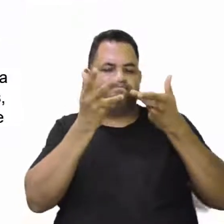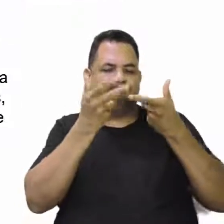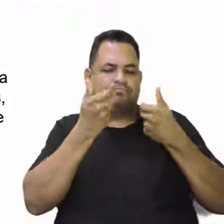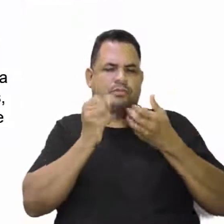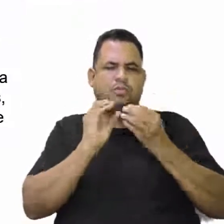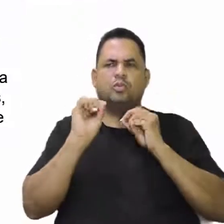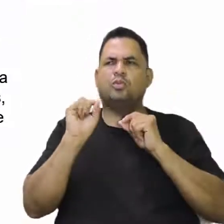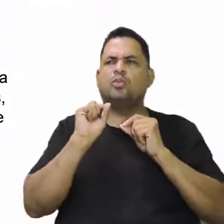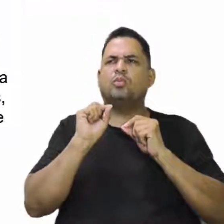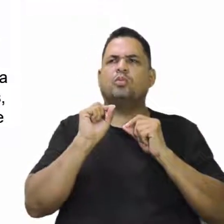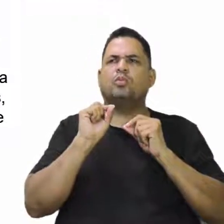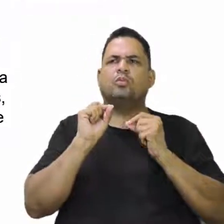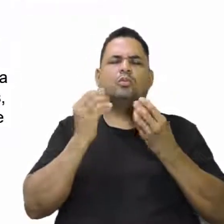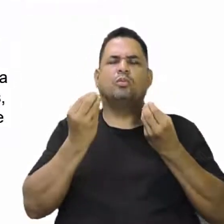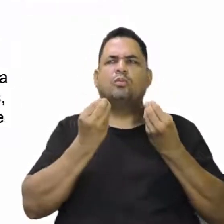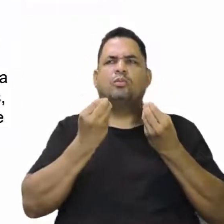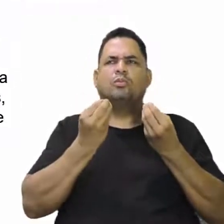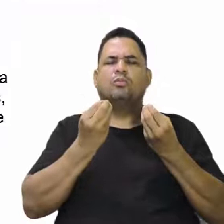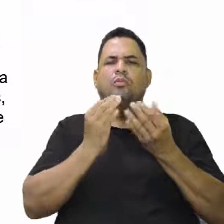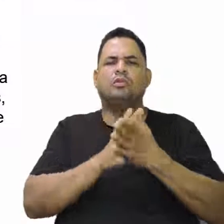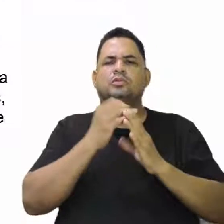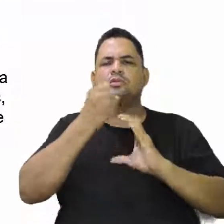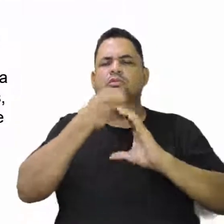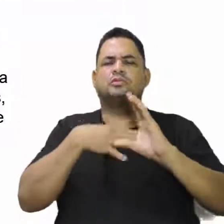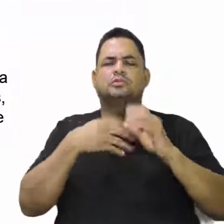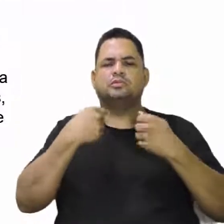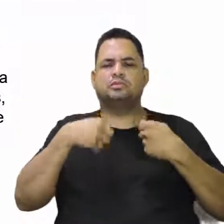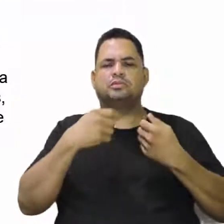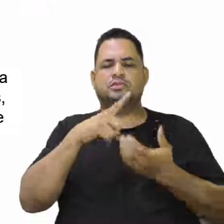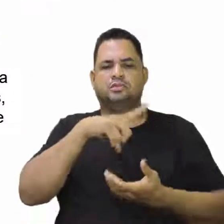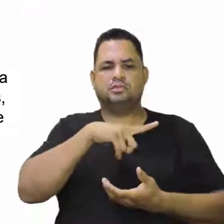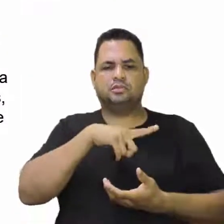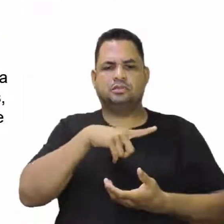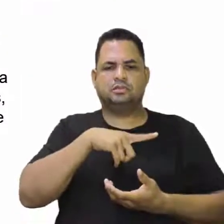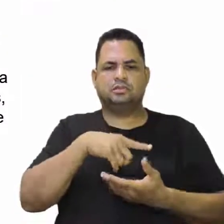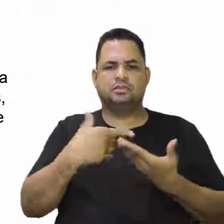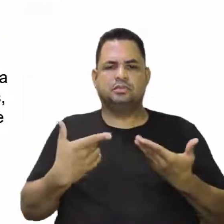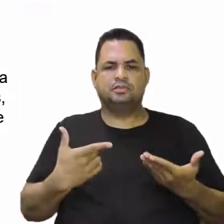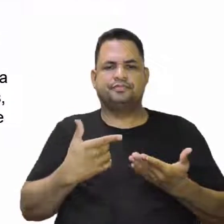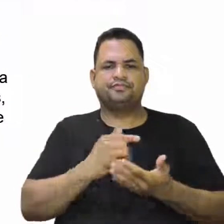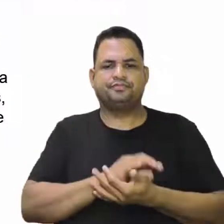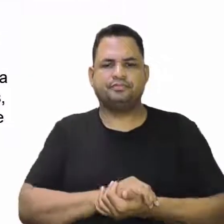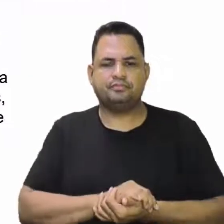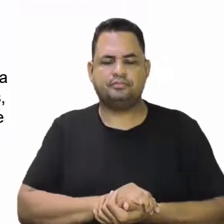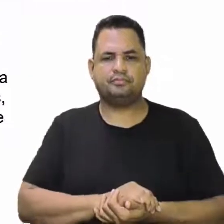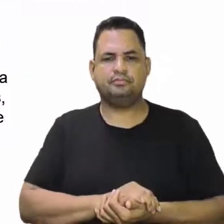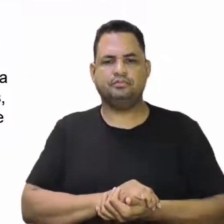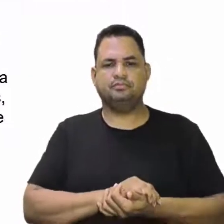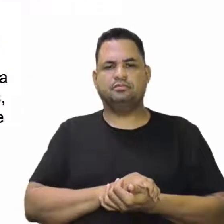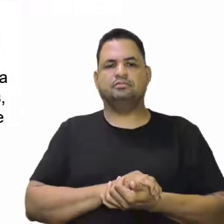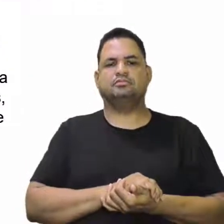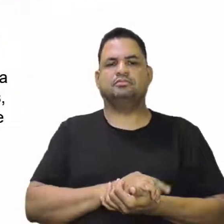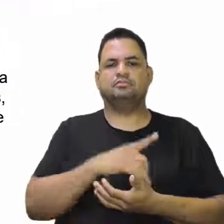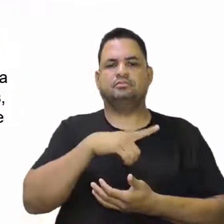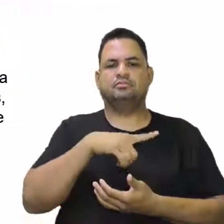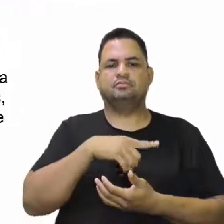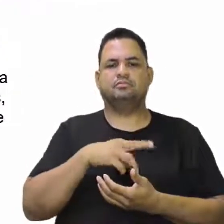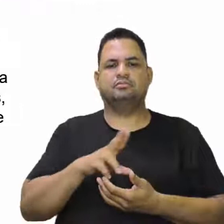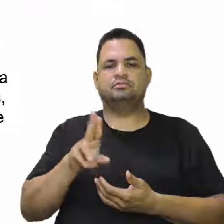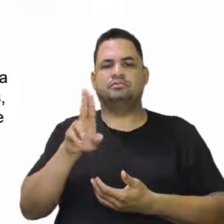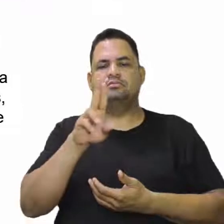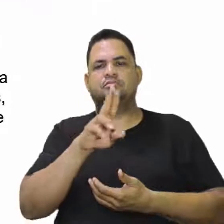é que eu posso caracterizar? O que ele precisa ter? Ele precisa ter ali a utilização de